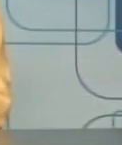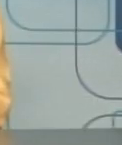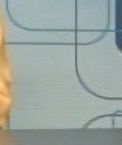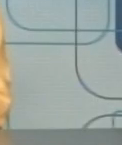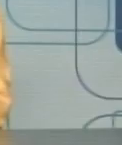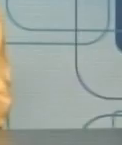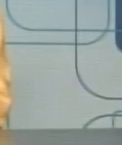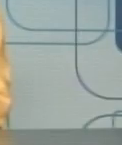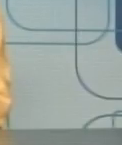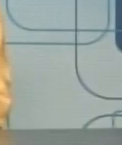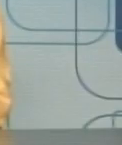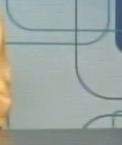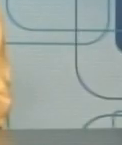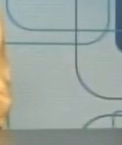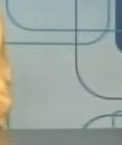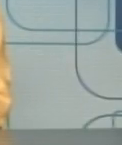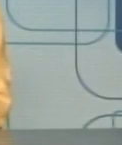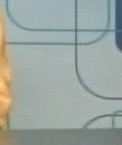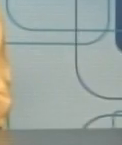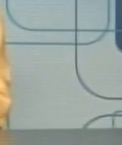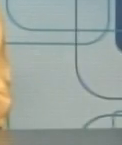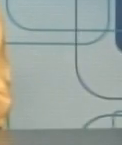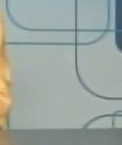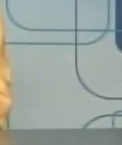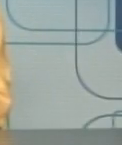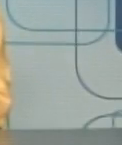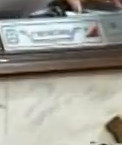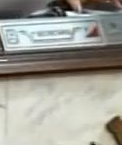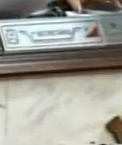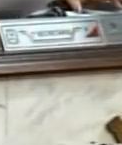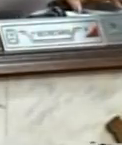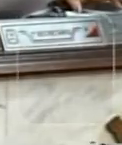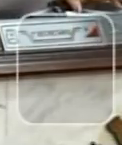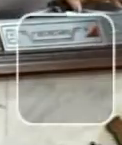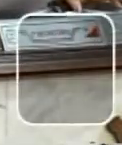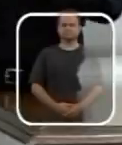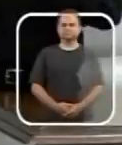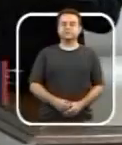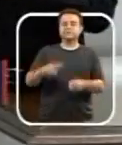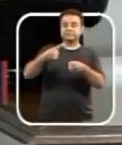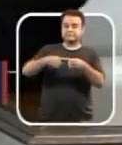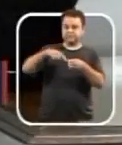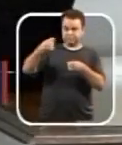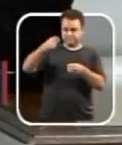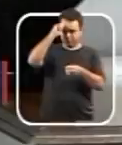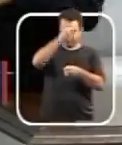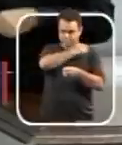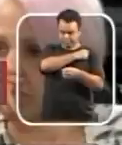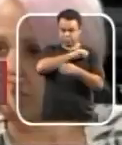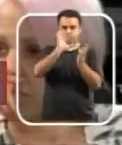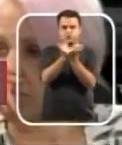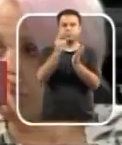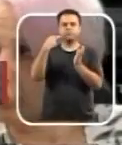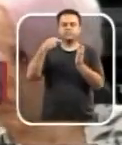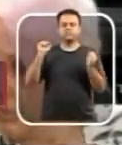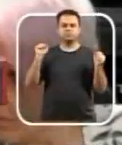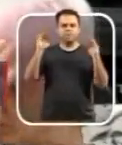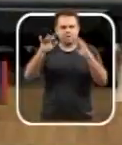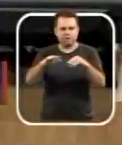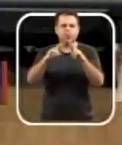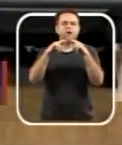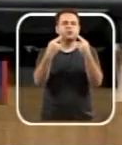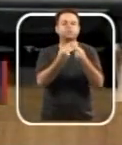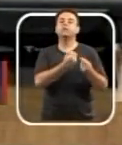ordinária do ano. Confira agora o balanço das votações. Os vereadores de Rio Preto votaram 6